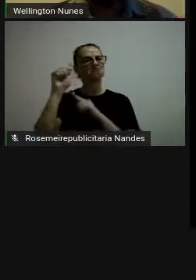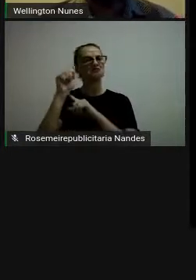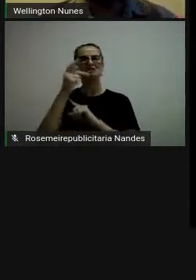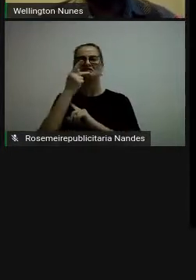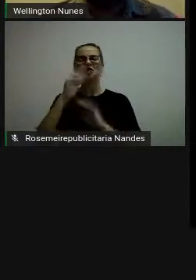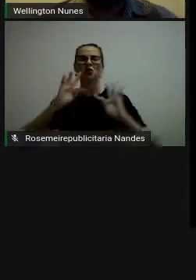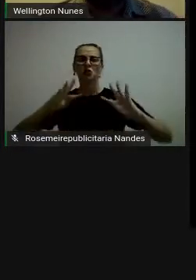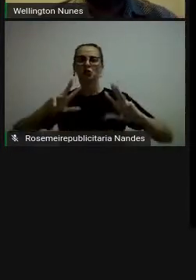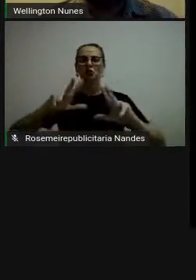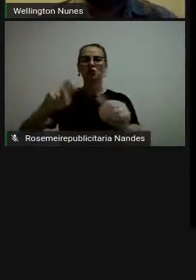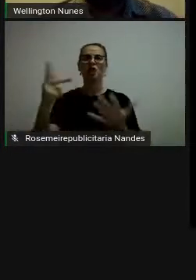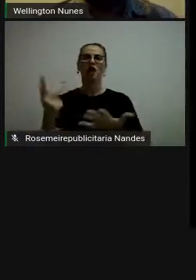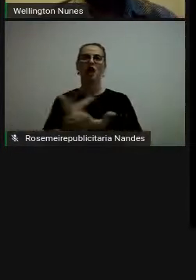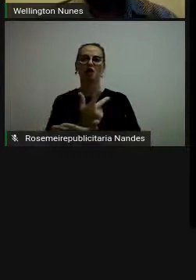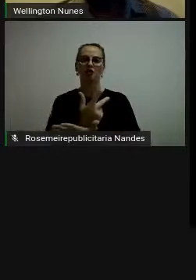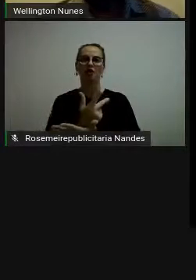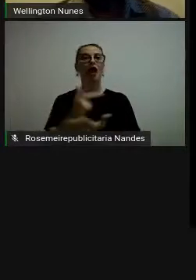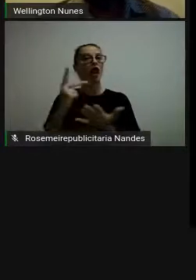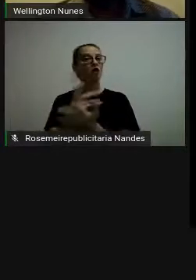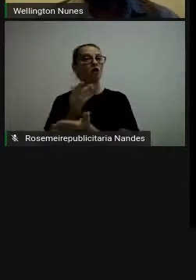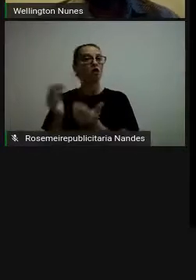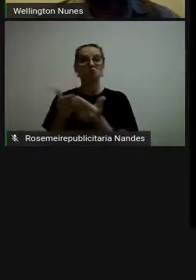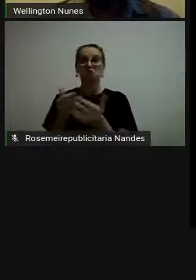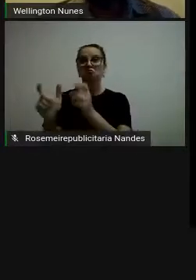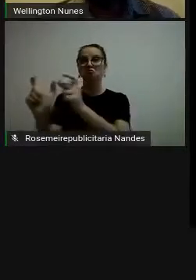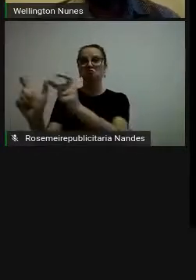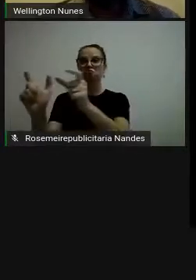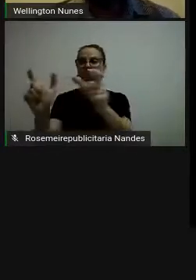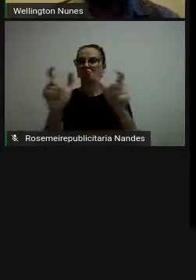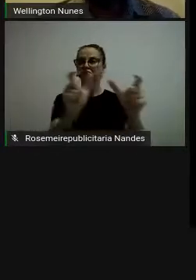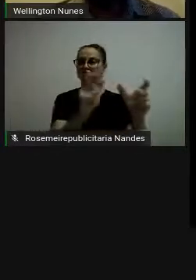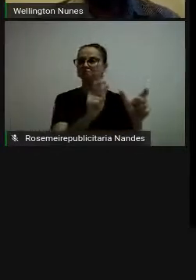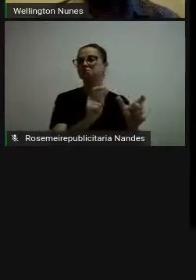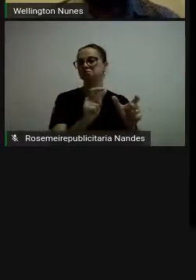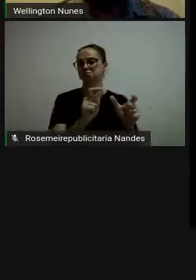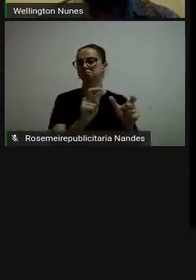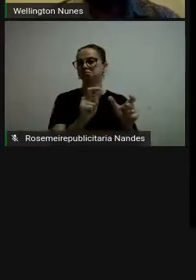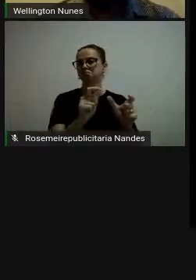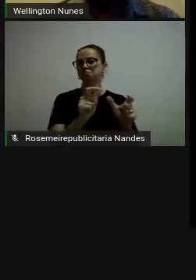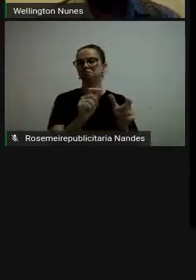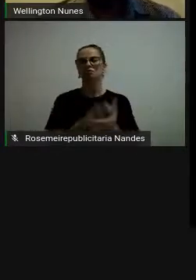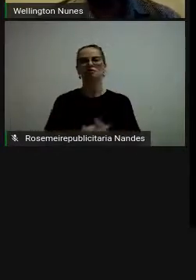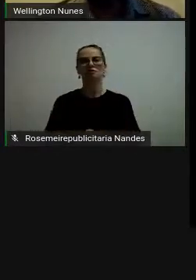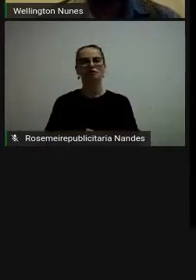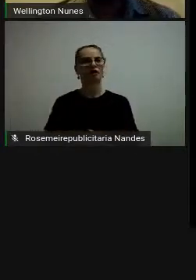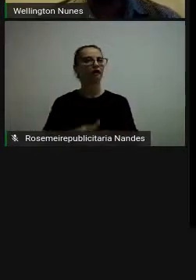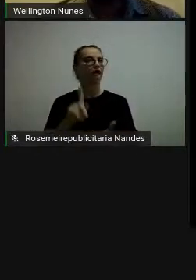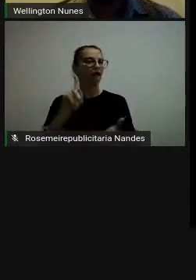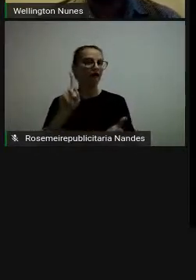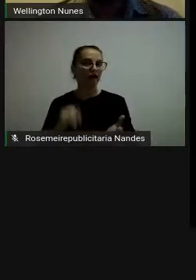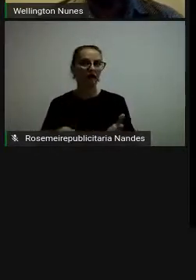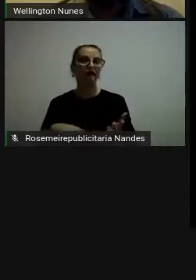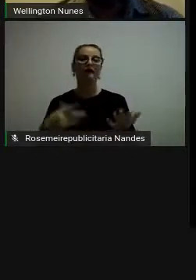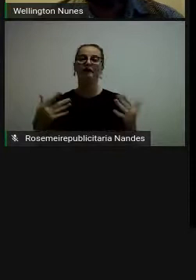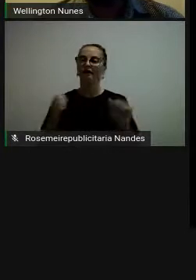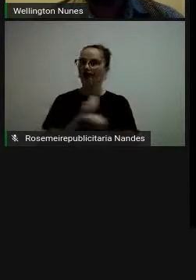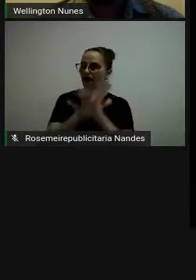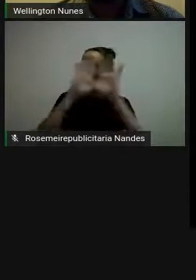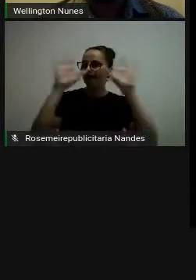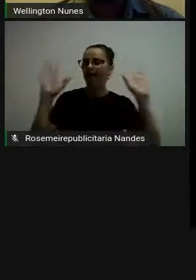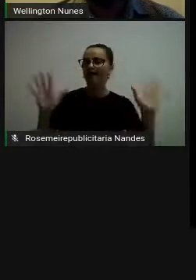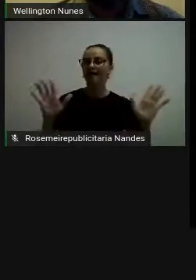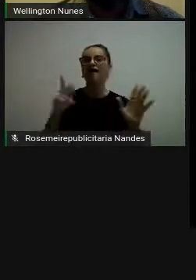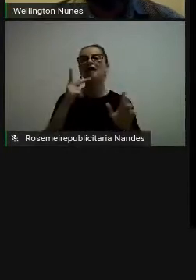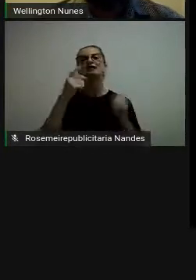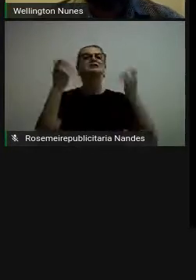acontece em algum lugar. Por mais óbvio que pareça essa afirmação, ele quer dizer que tudo acontece